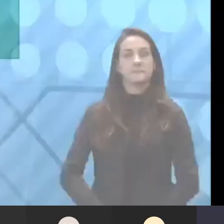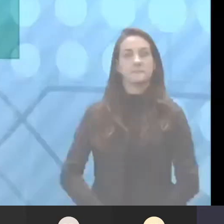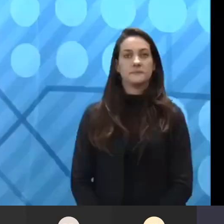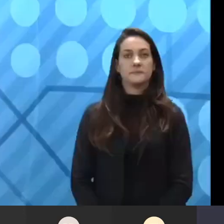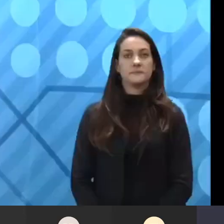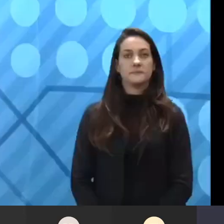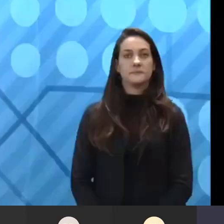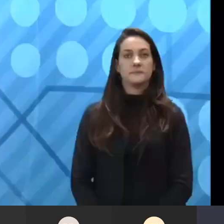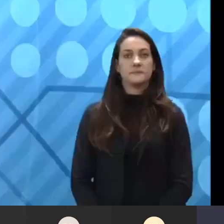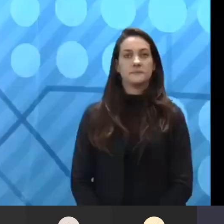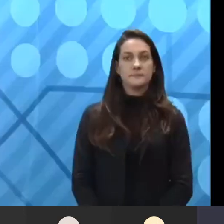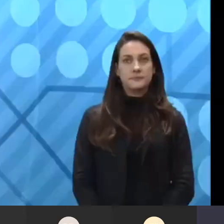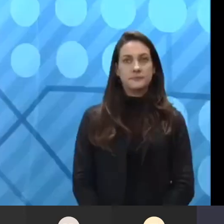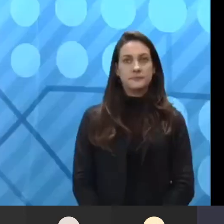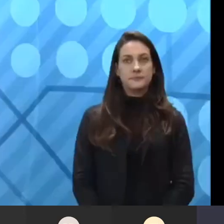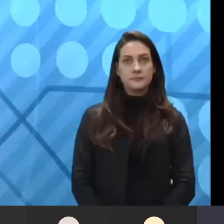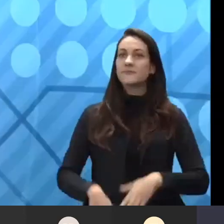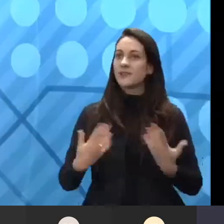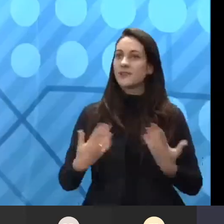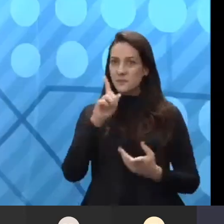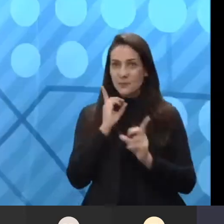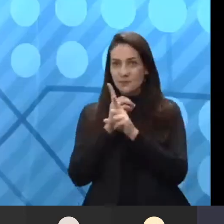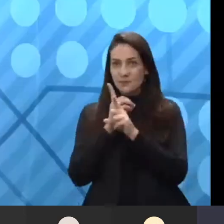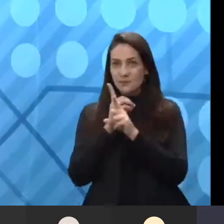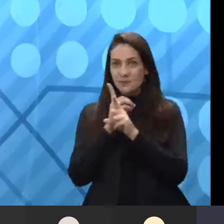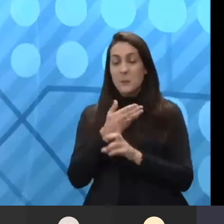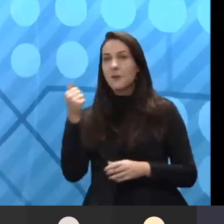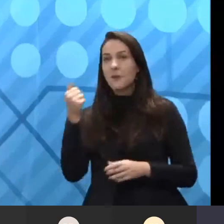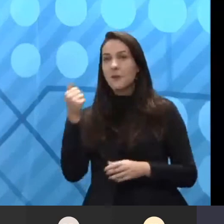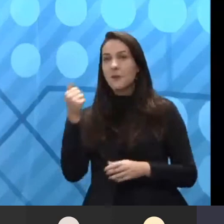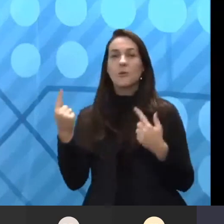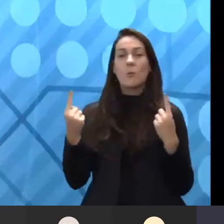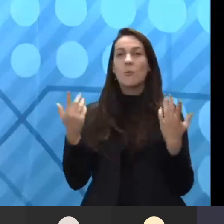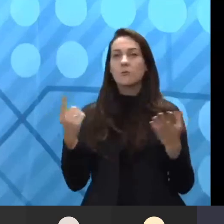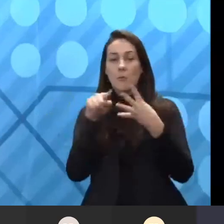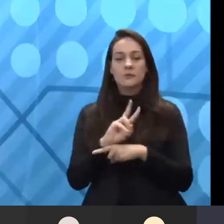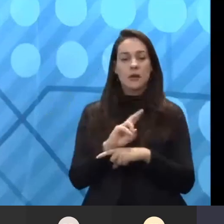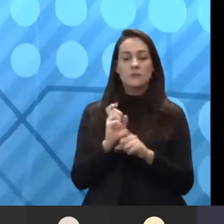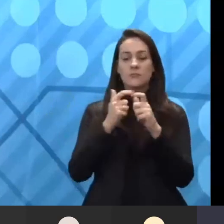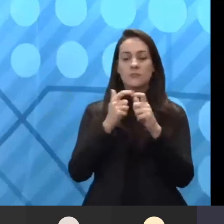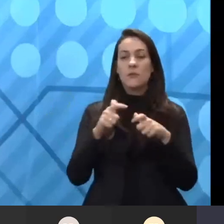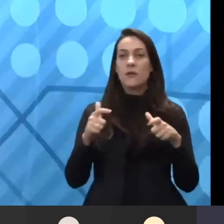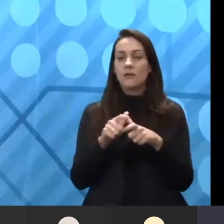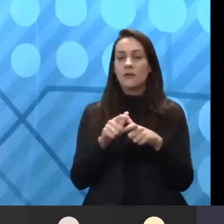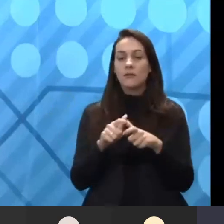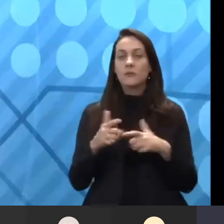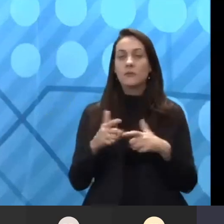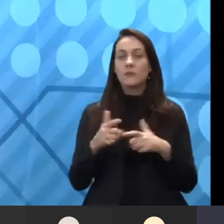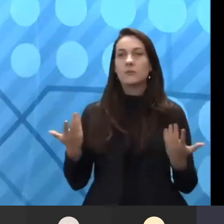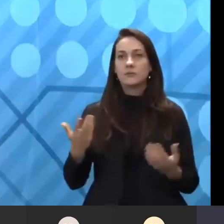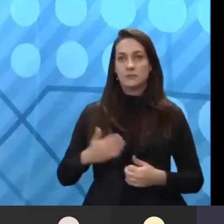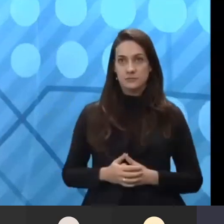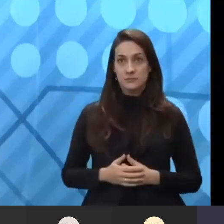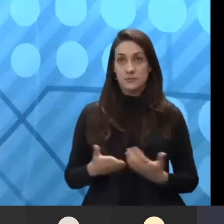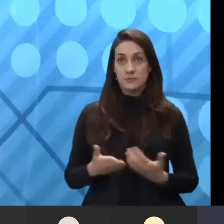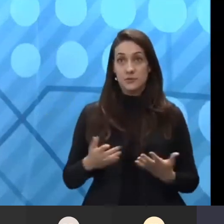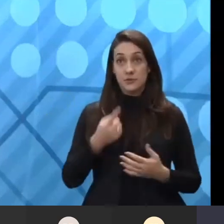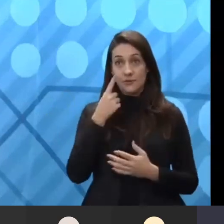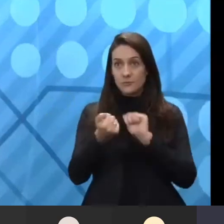E aí, você conseguiu identificar qual foi o melhor agente nessa técnica para controlar o crescimento dos micro-organismos? Então, vamos ao quadro para a